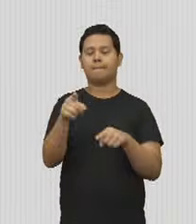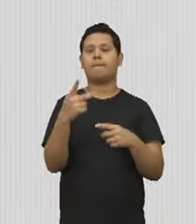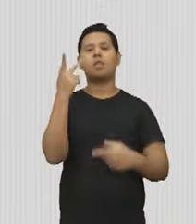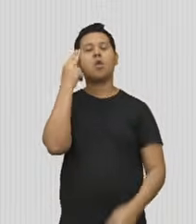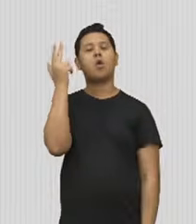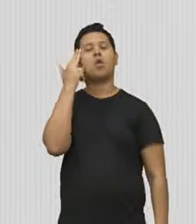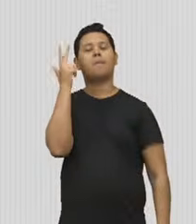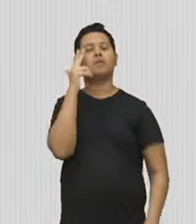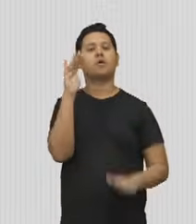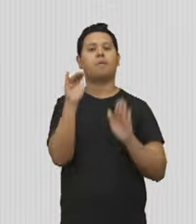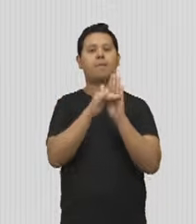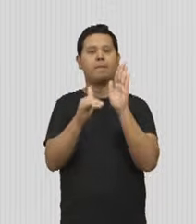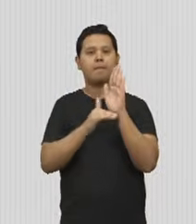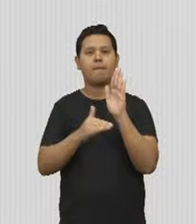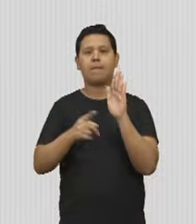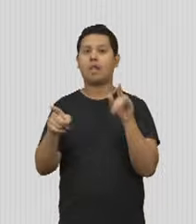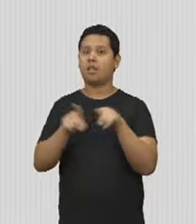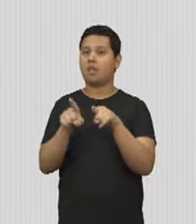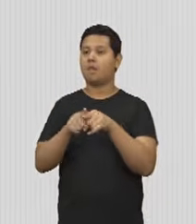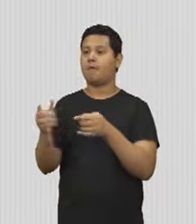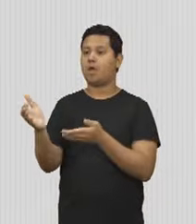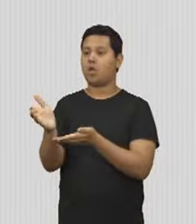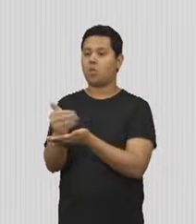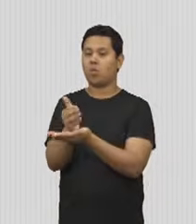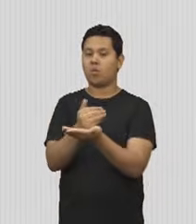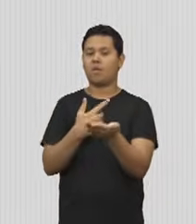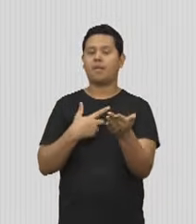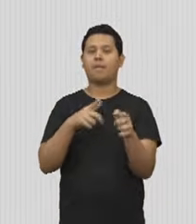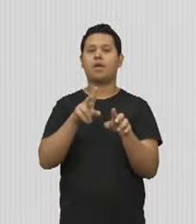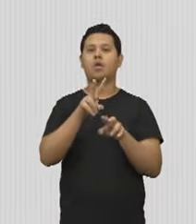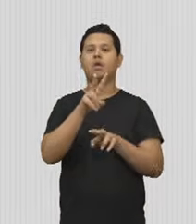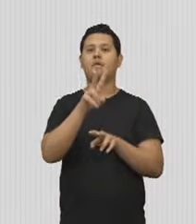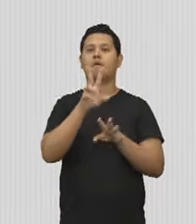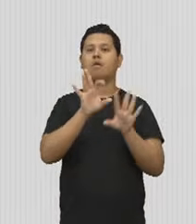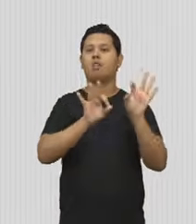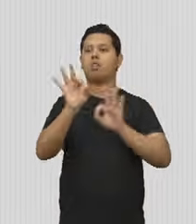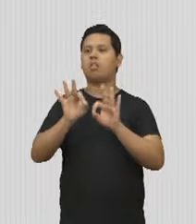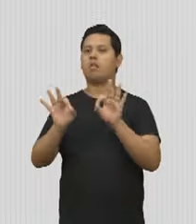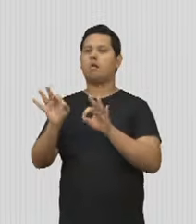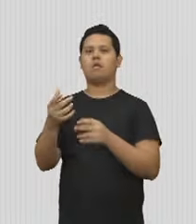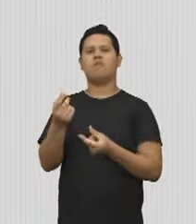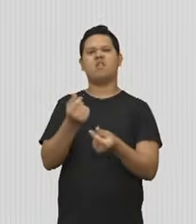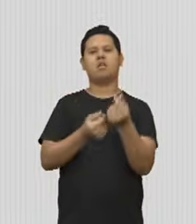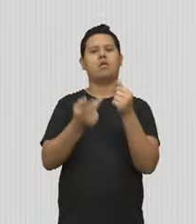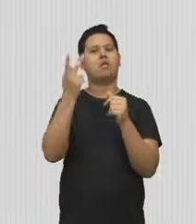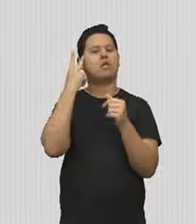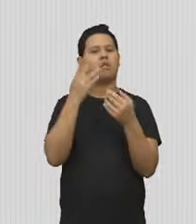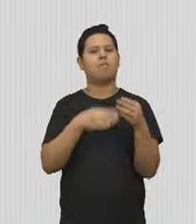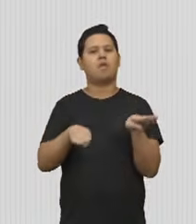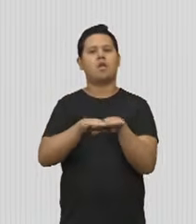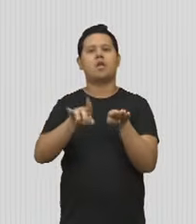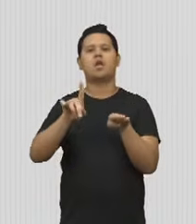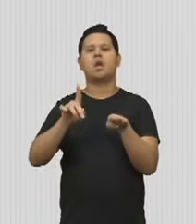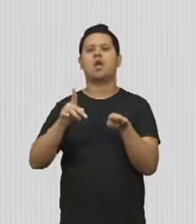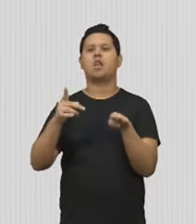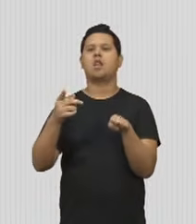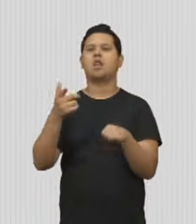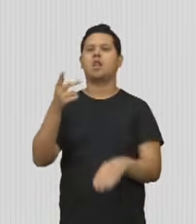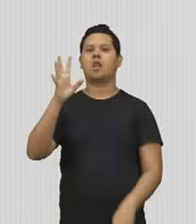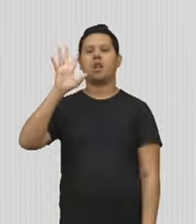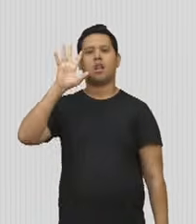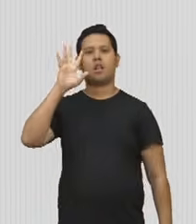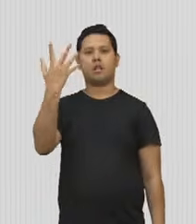normatização, fiscalização e cobrança, gestão financeira e transparência e harmonização e solução de